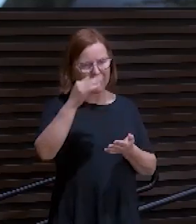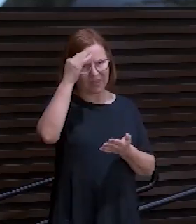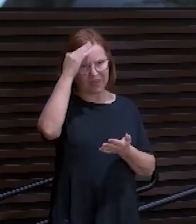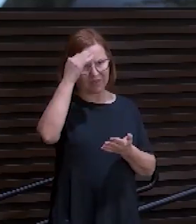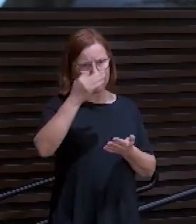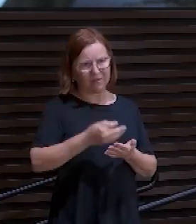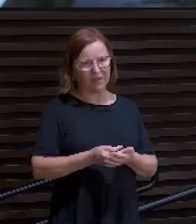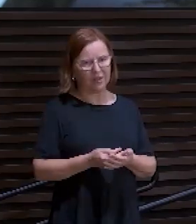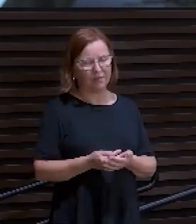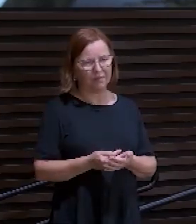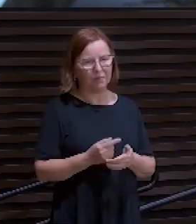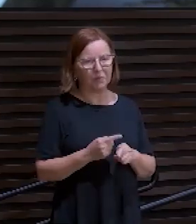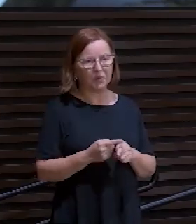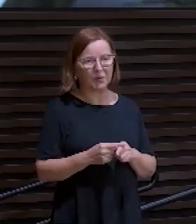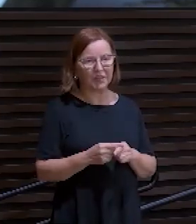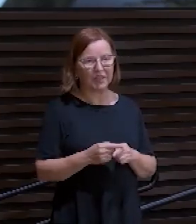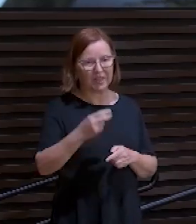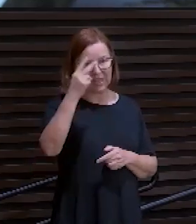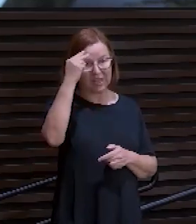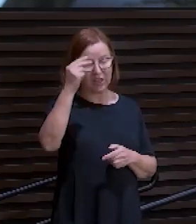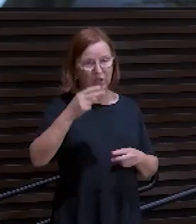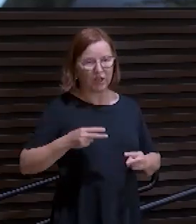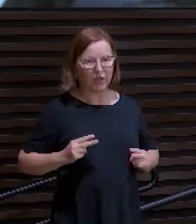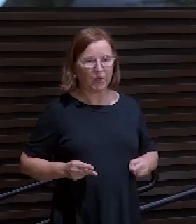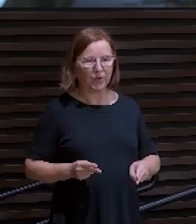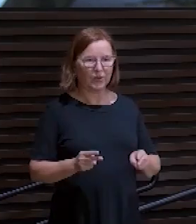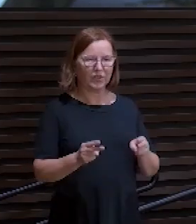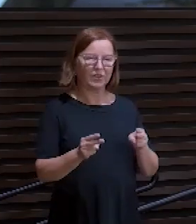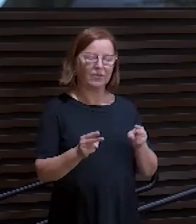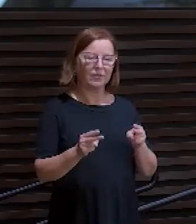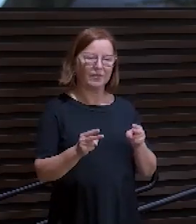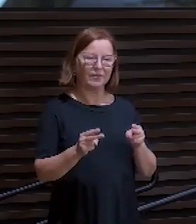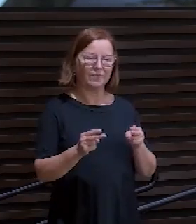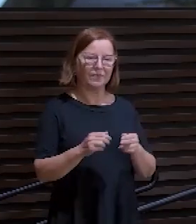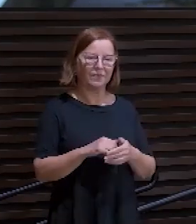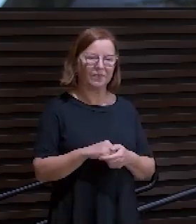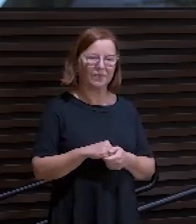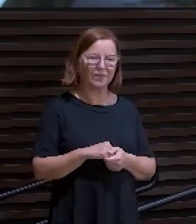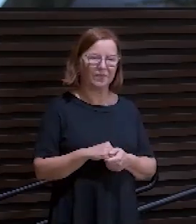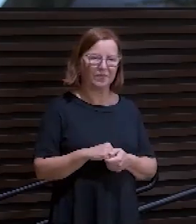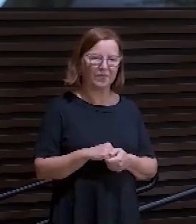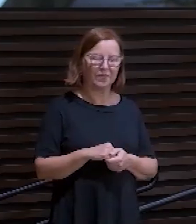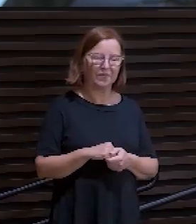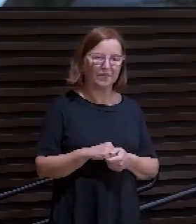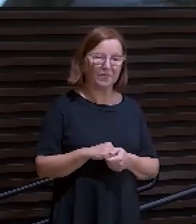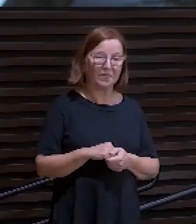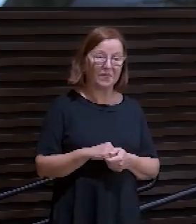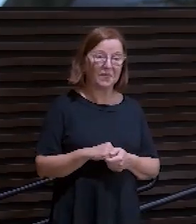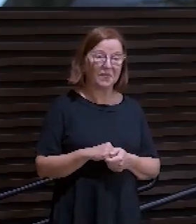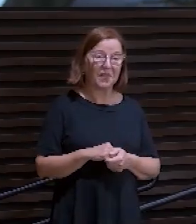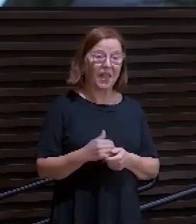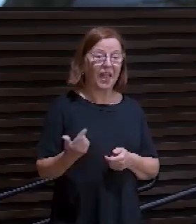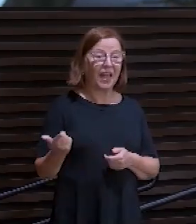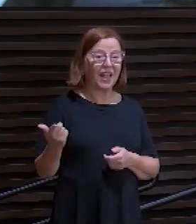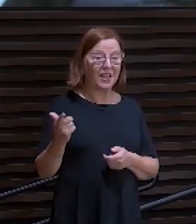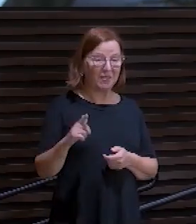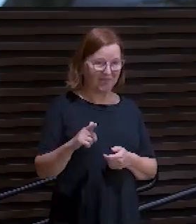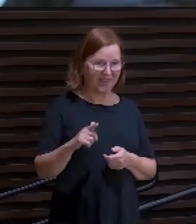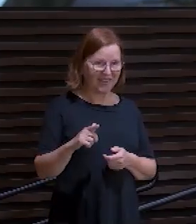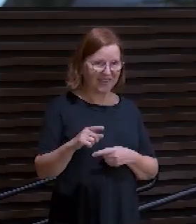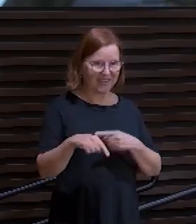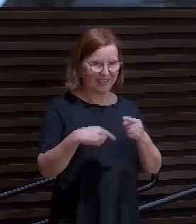Porque a história continua. E virá ainda aquele que será chamado do leão da tribo de